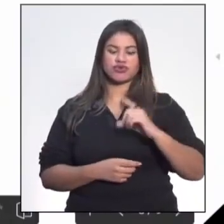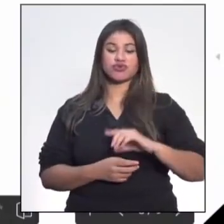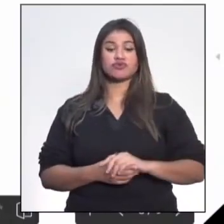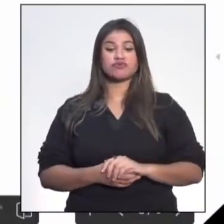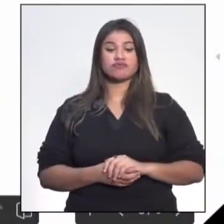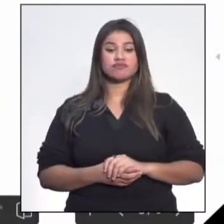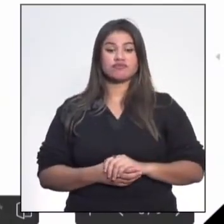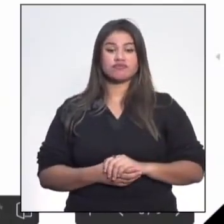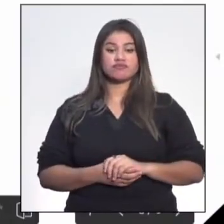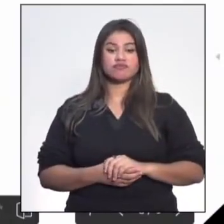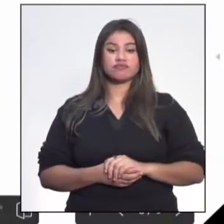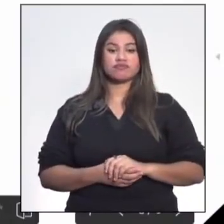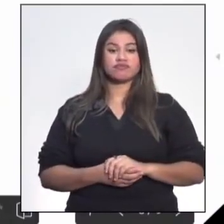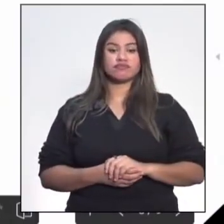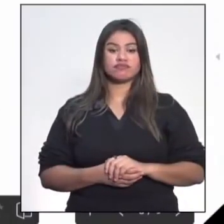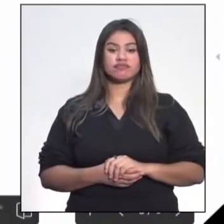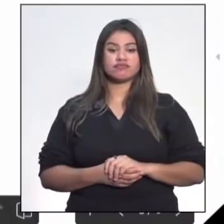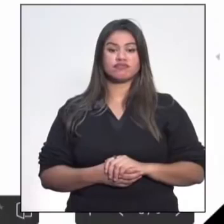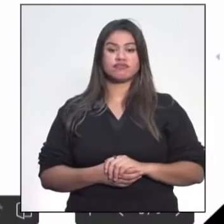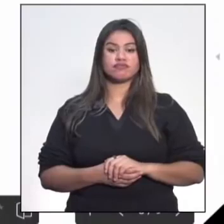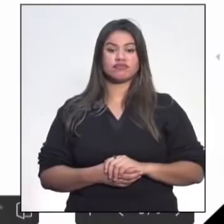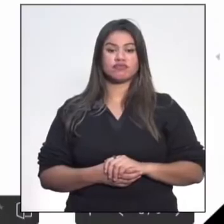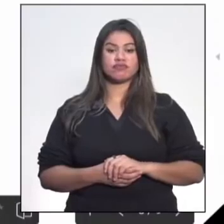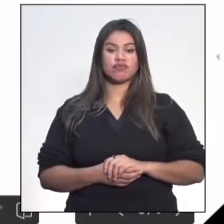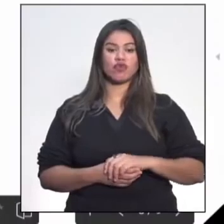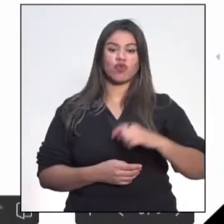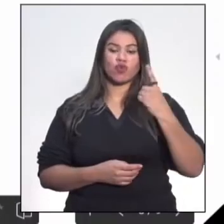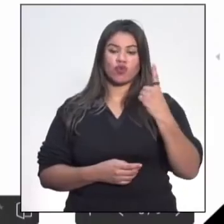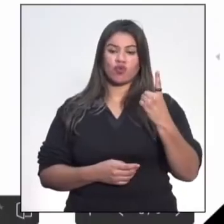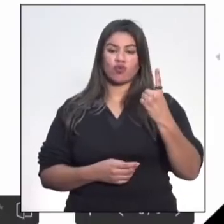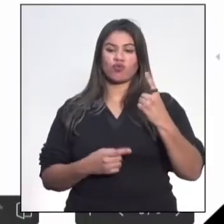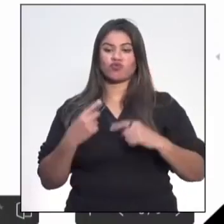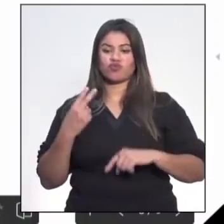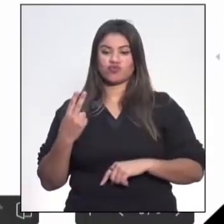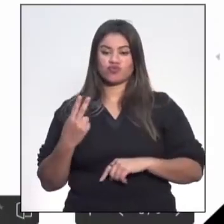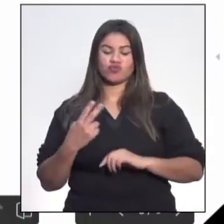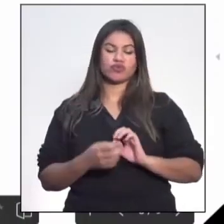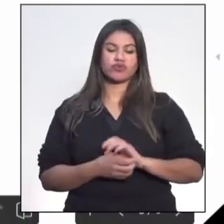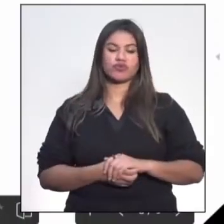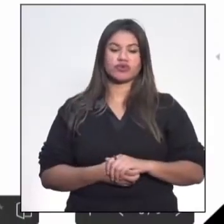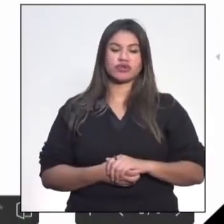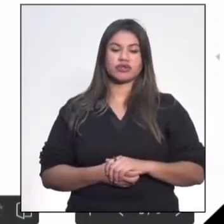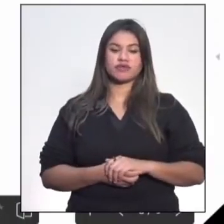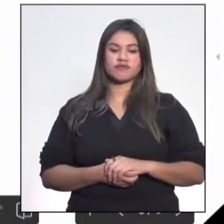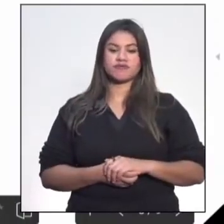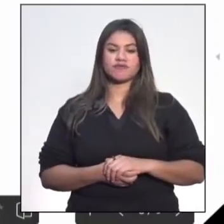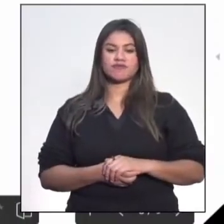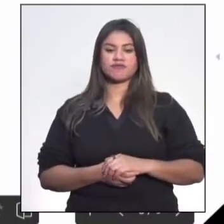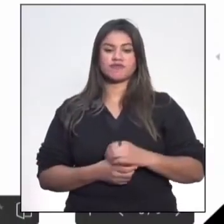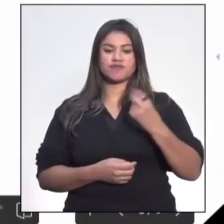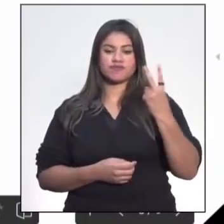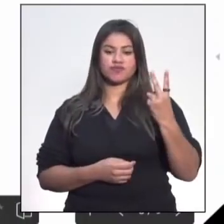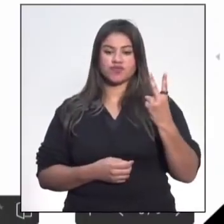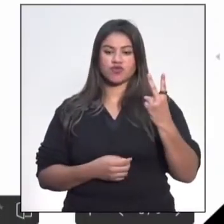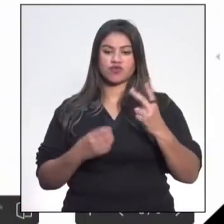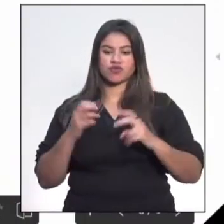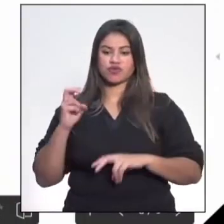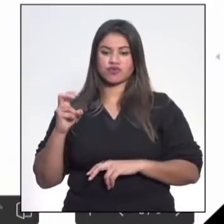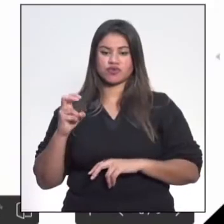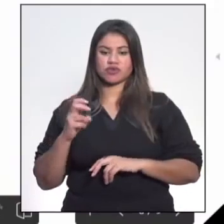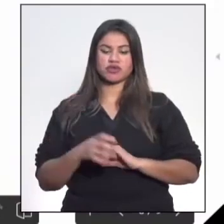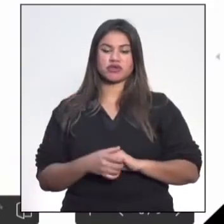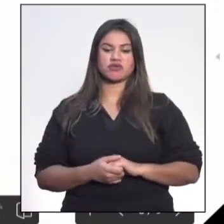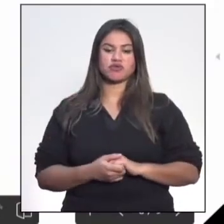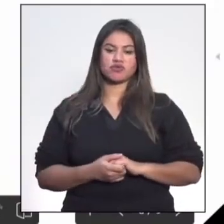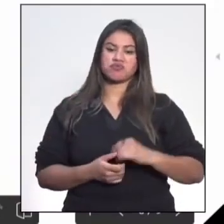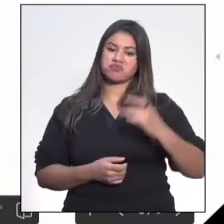onde veio parar meu vértice. O 1 está ligado com o 2. E o 2 está ligado com o 5. Então, vou fazer minha parábola.